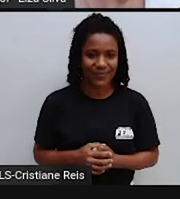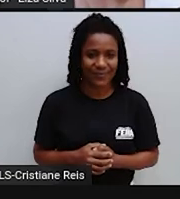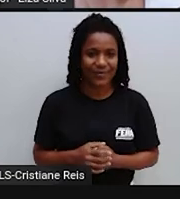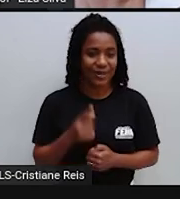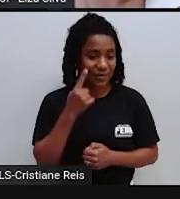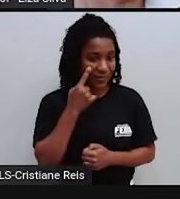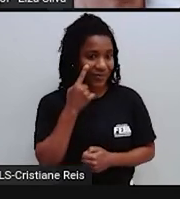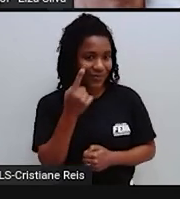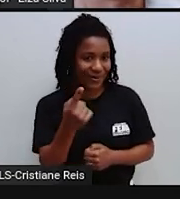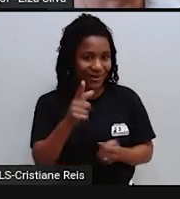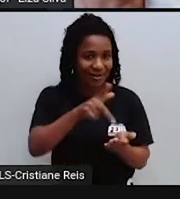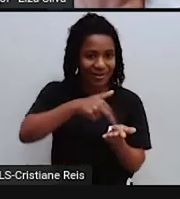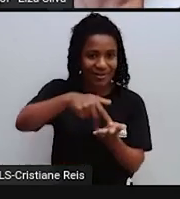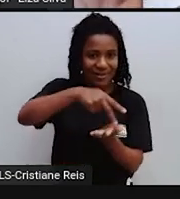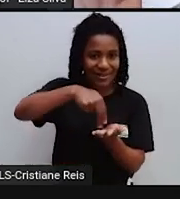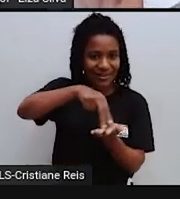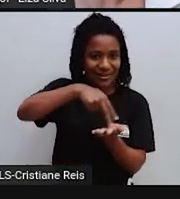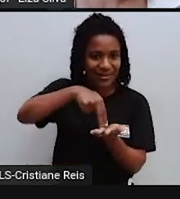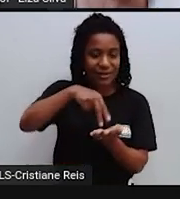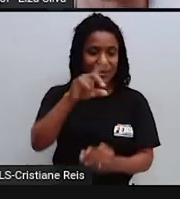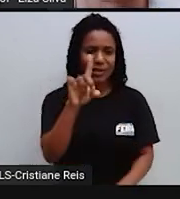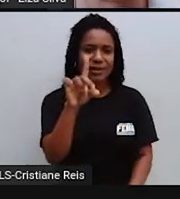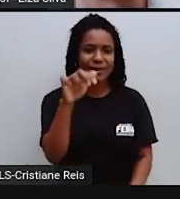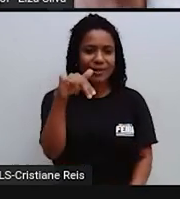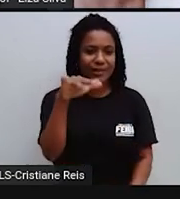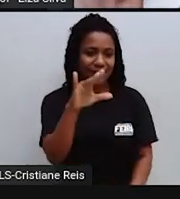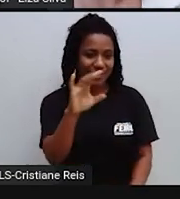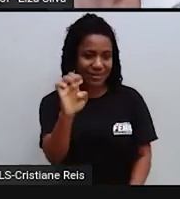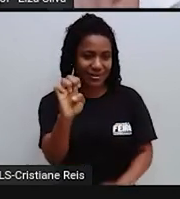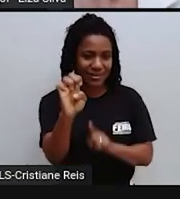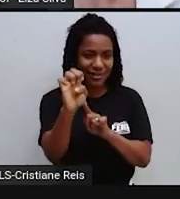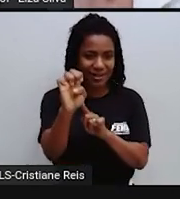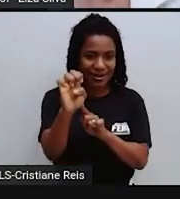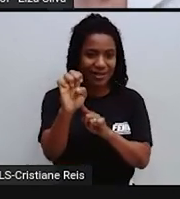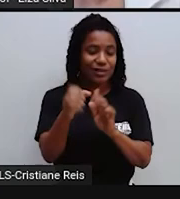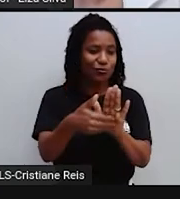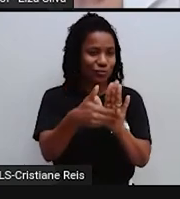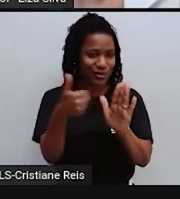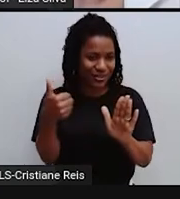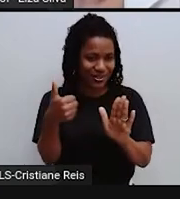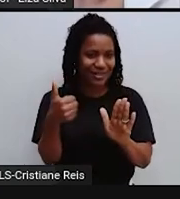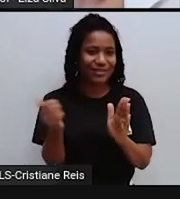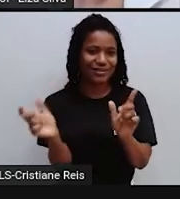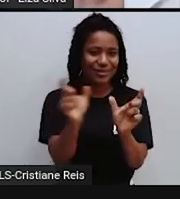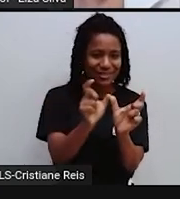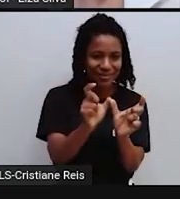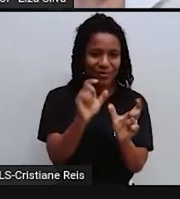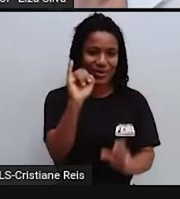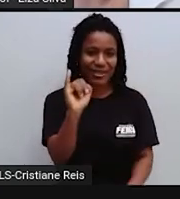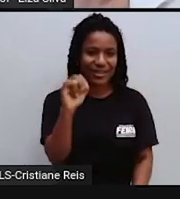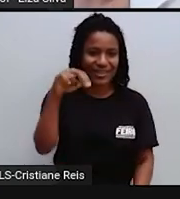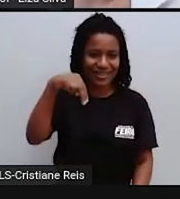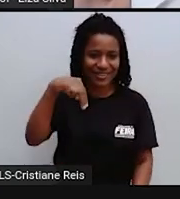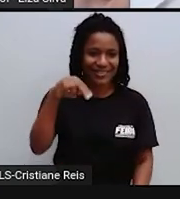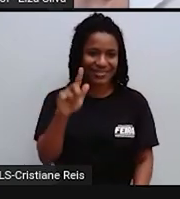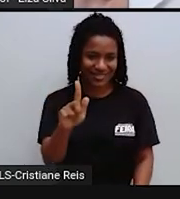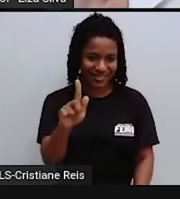Lembre que dance termina com E, então tiramos o E e colocamos ing. Ok, let's go.